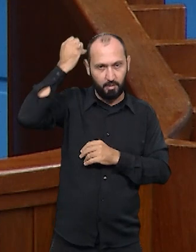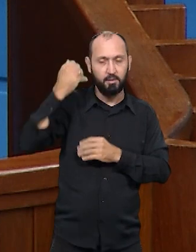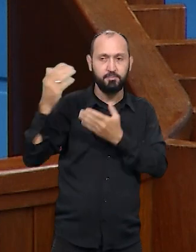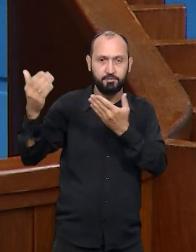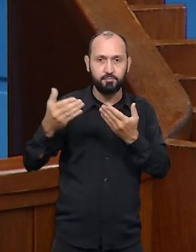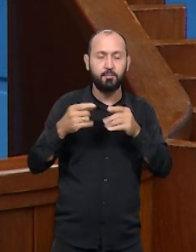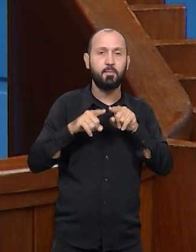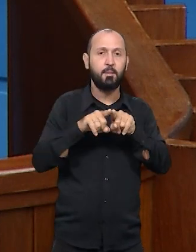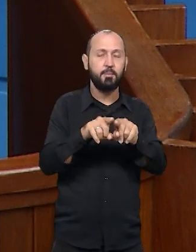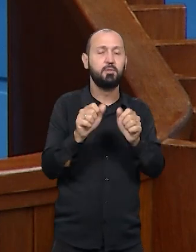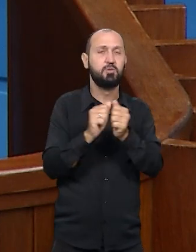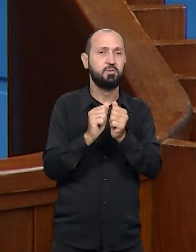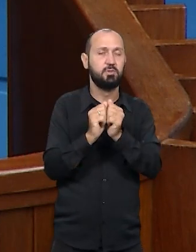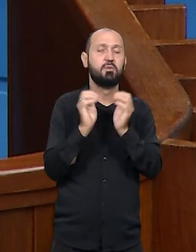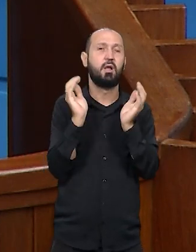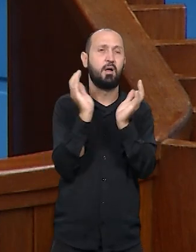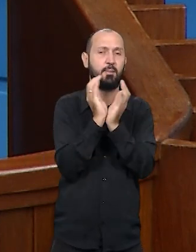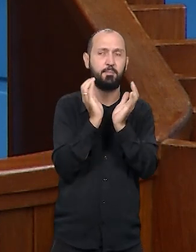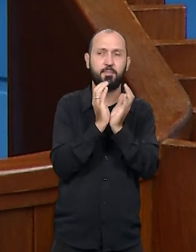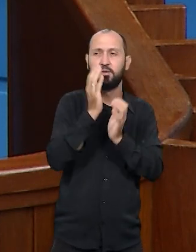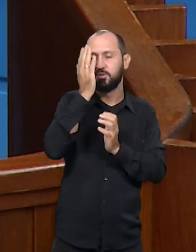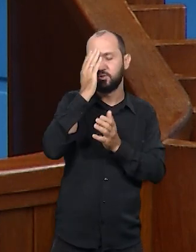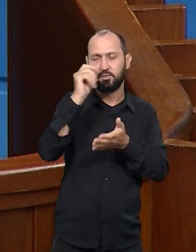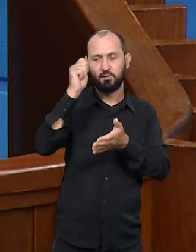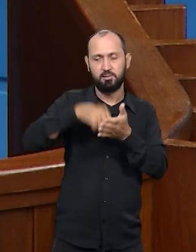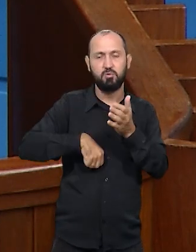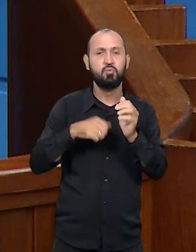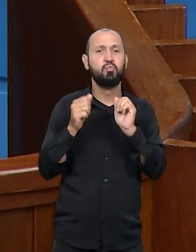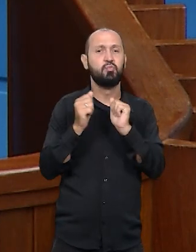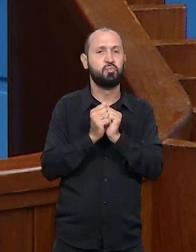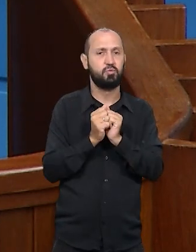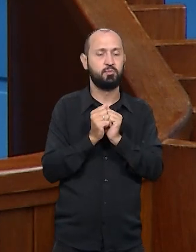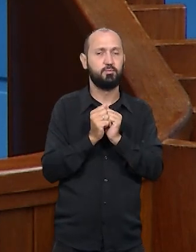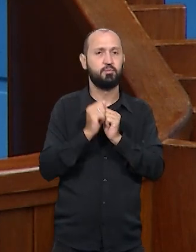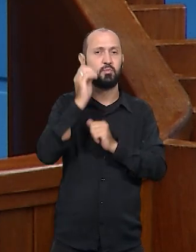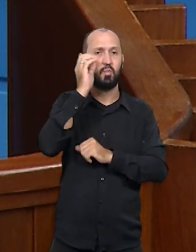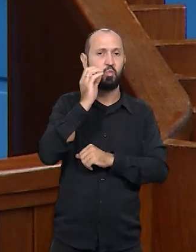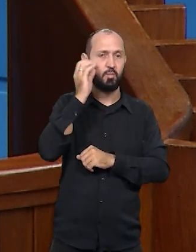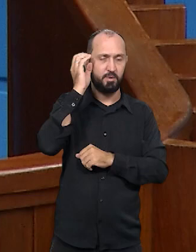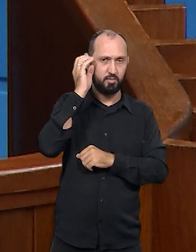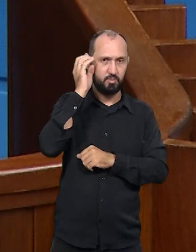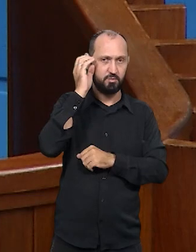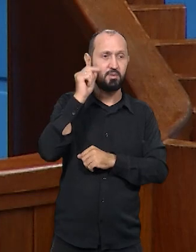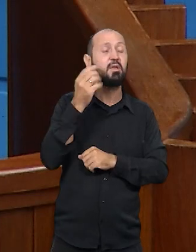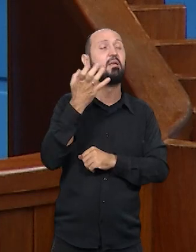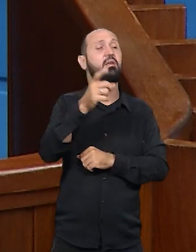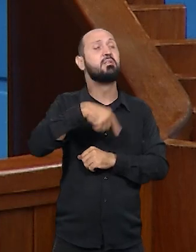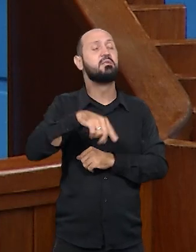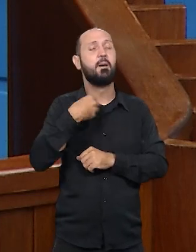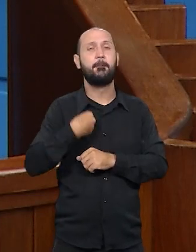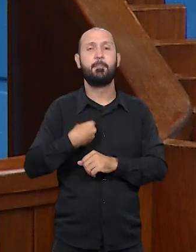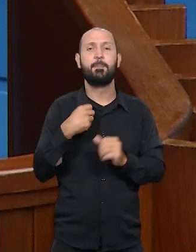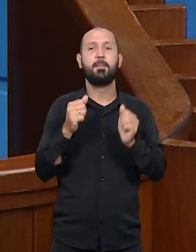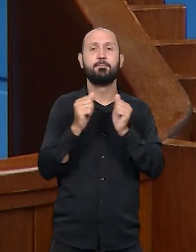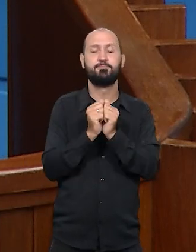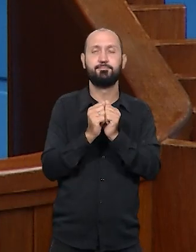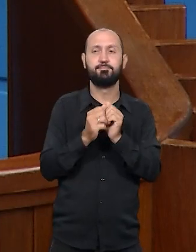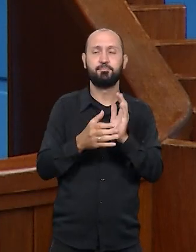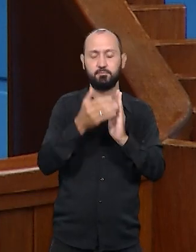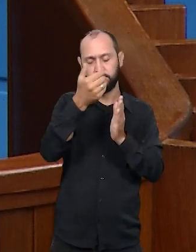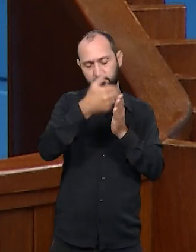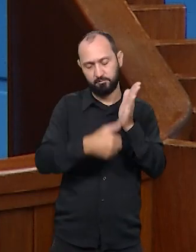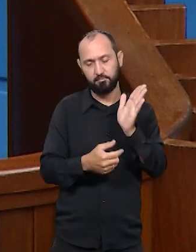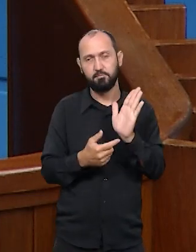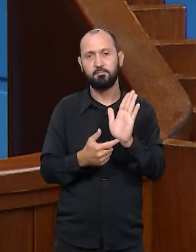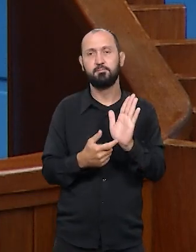Aqueles que quiserem Deputado Júnior Morte também é parceiro da APAE já assinou aqui comigo então João Mato Grosso